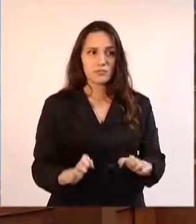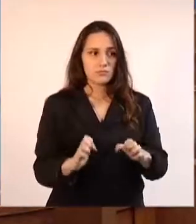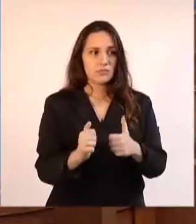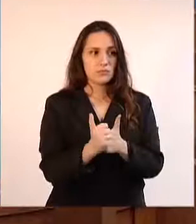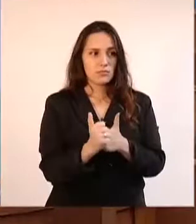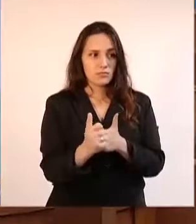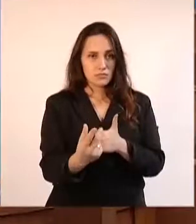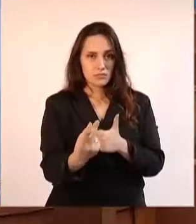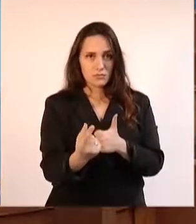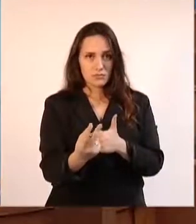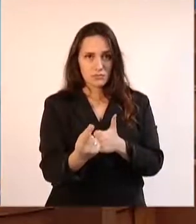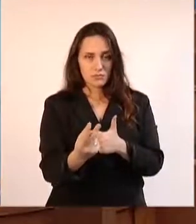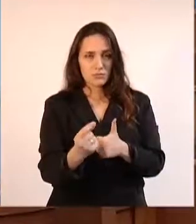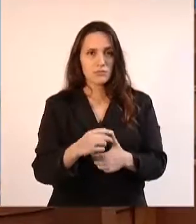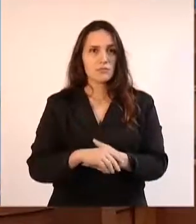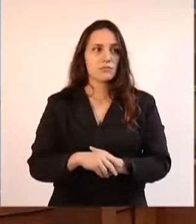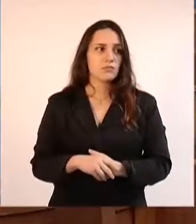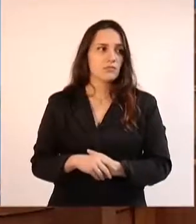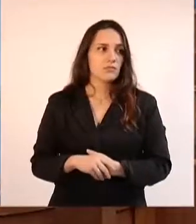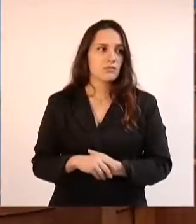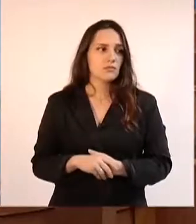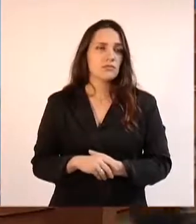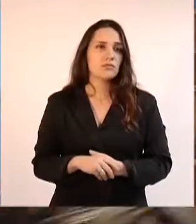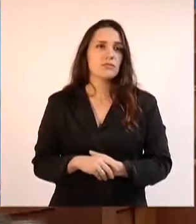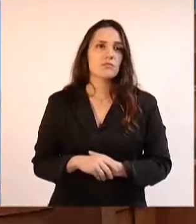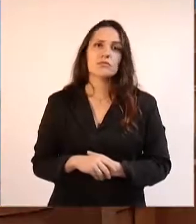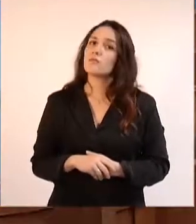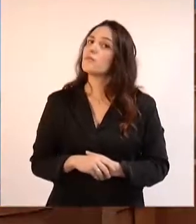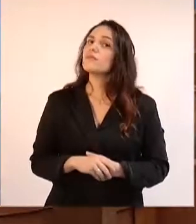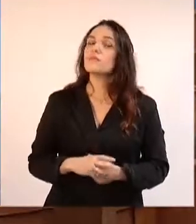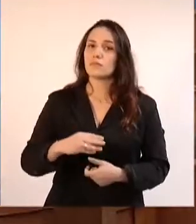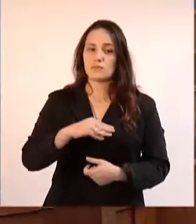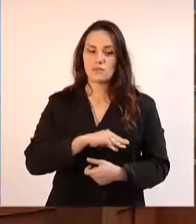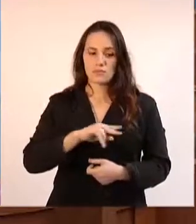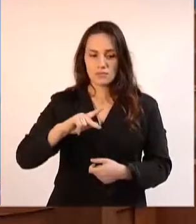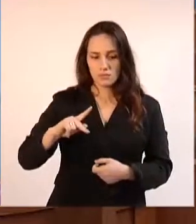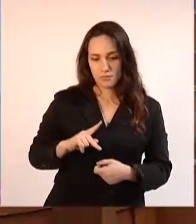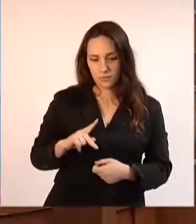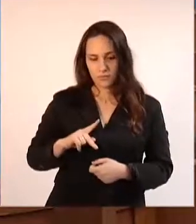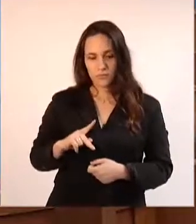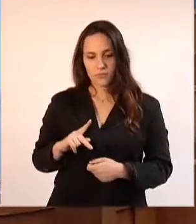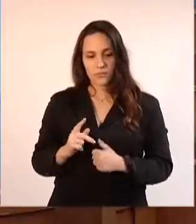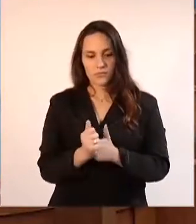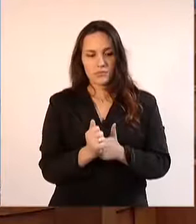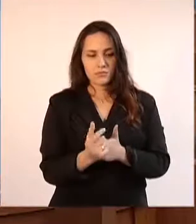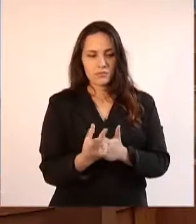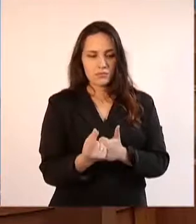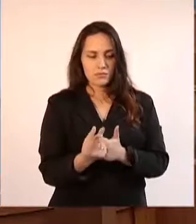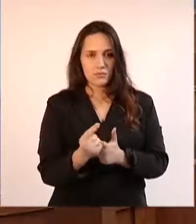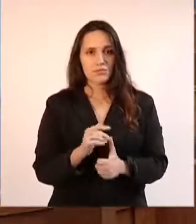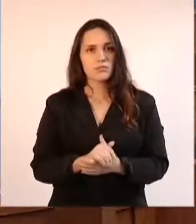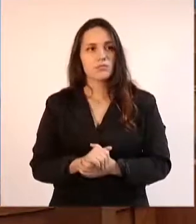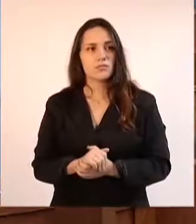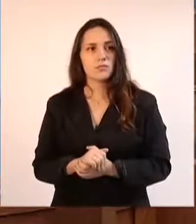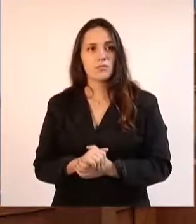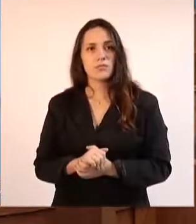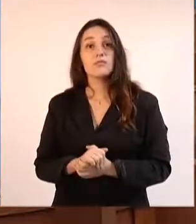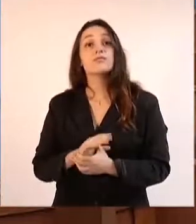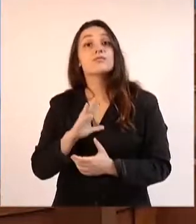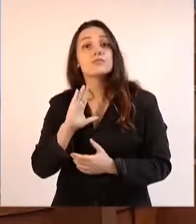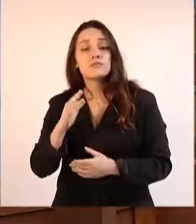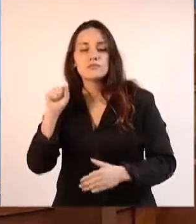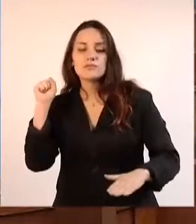das Cortes de Contas. O Ministério Público de Conta está